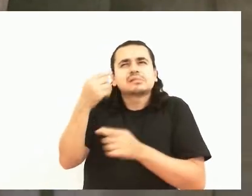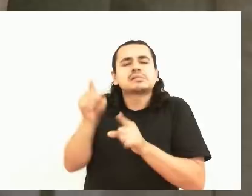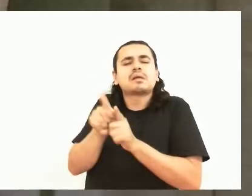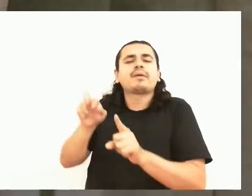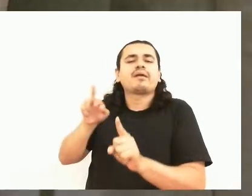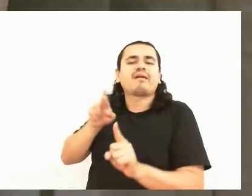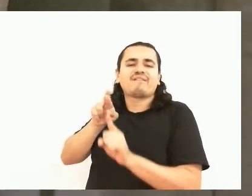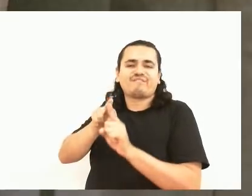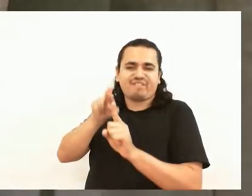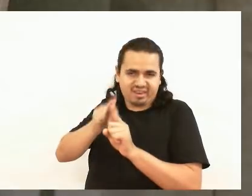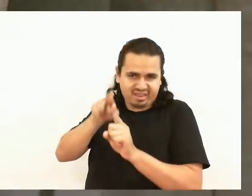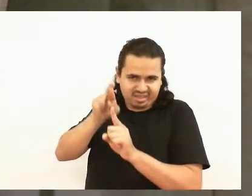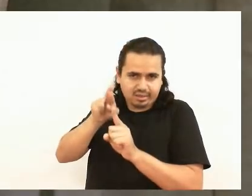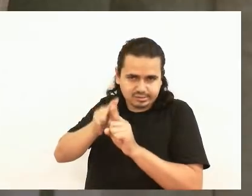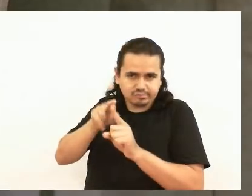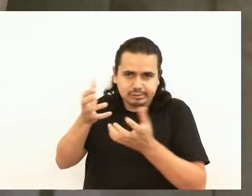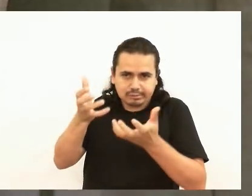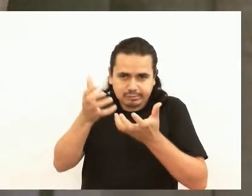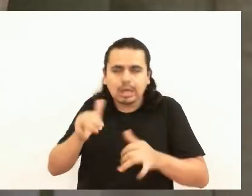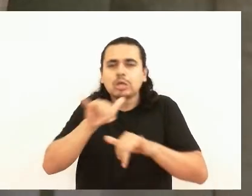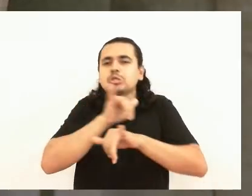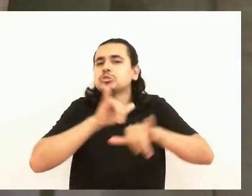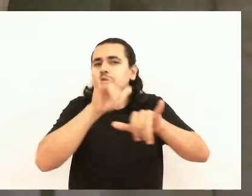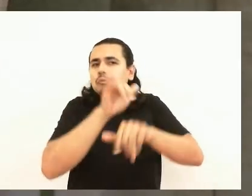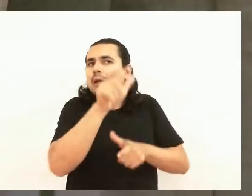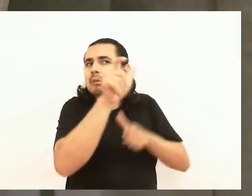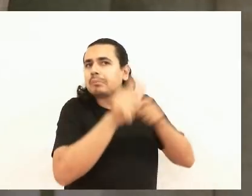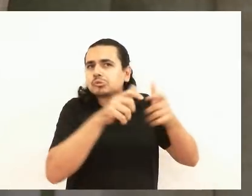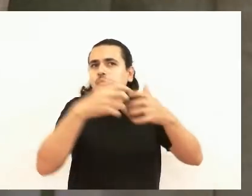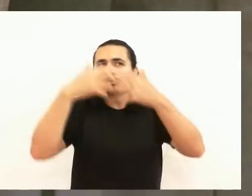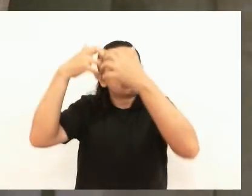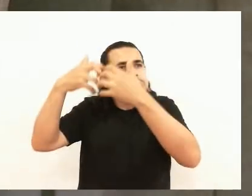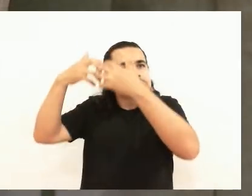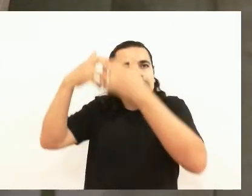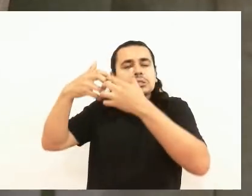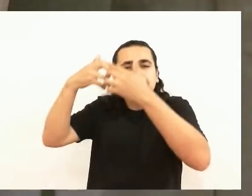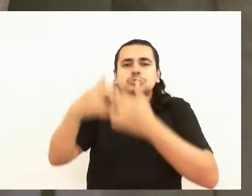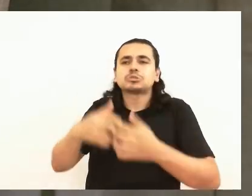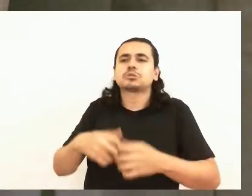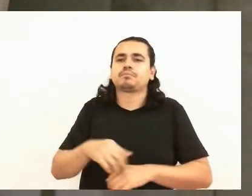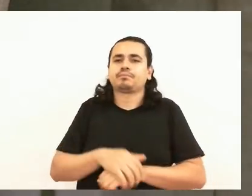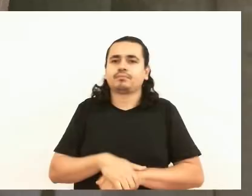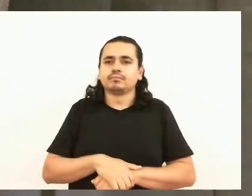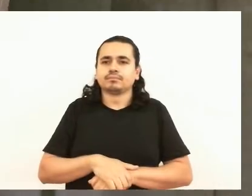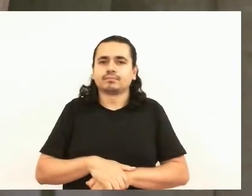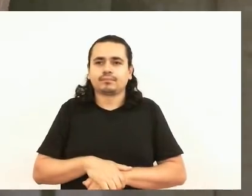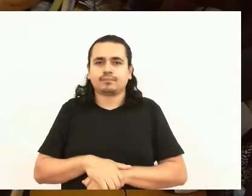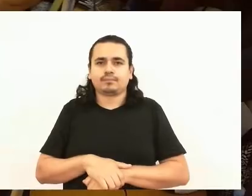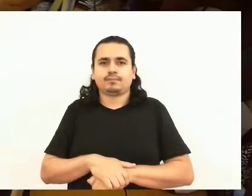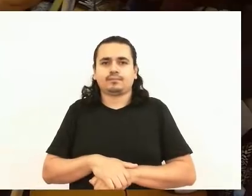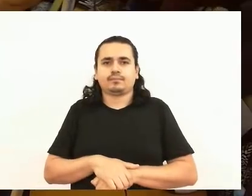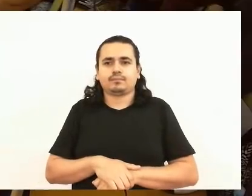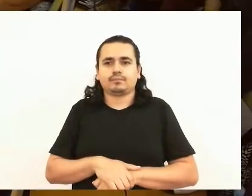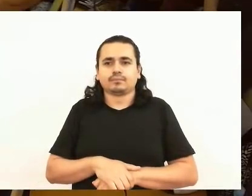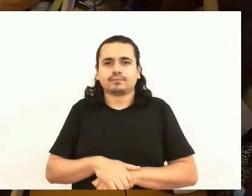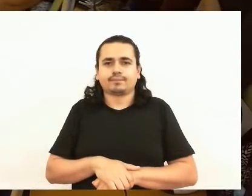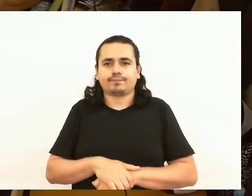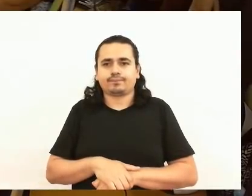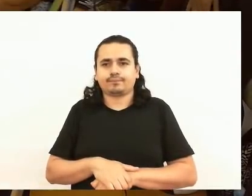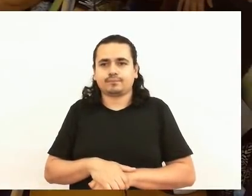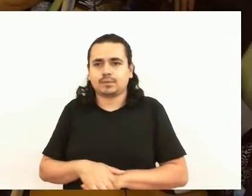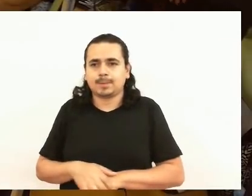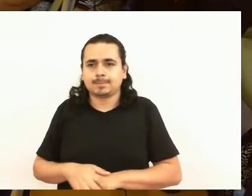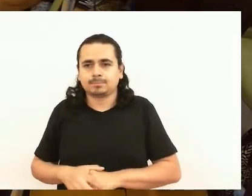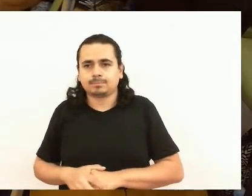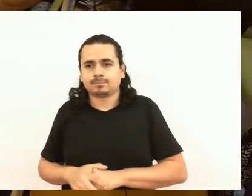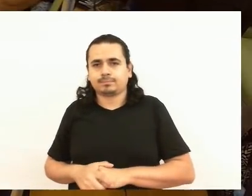você queira deixar para as pessoas que querem seguir olhando pra essa sua experiência artigos que ela